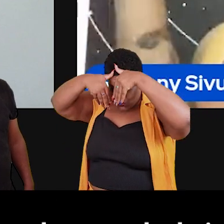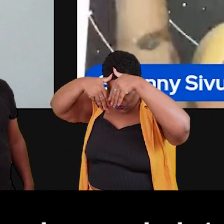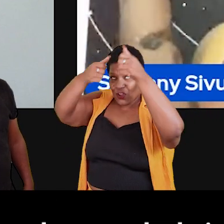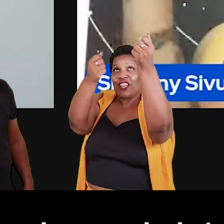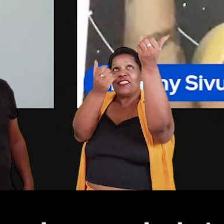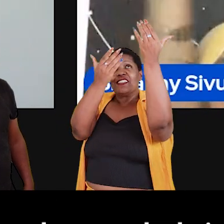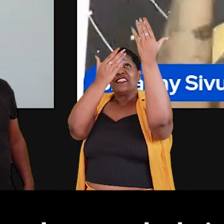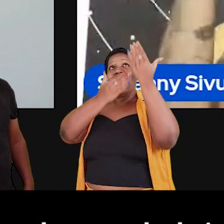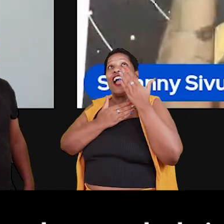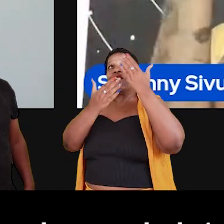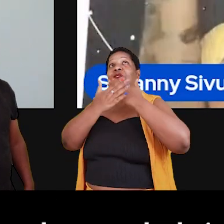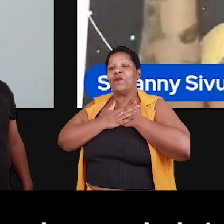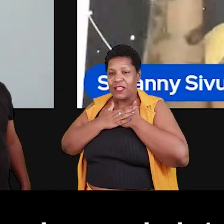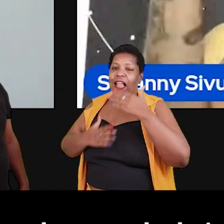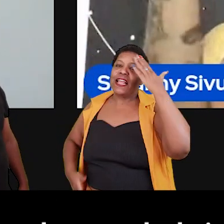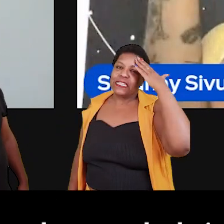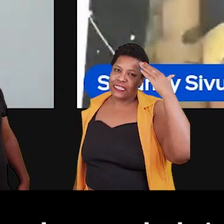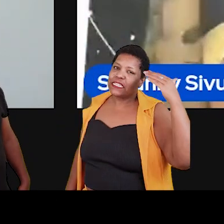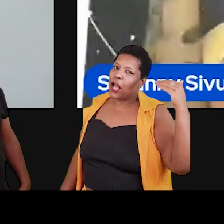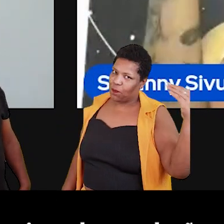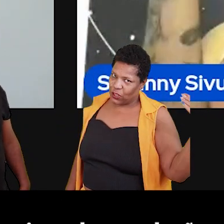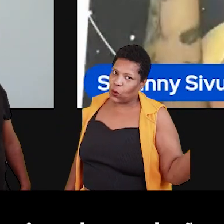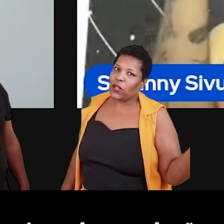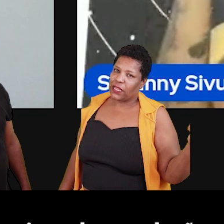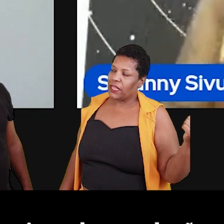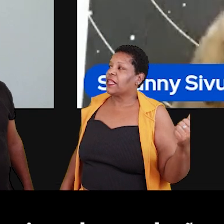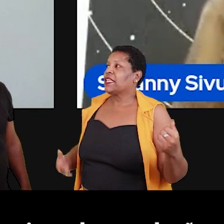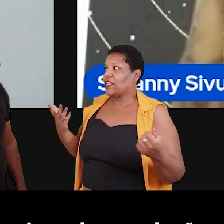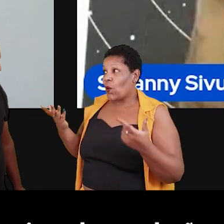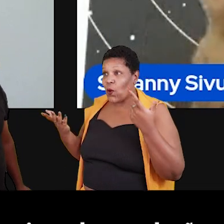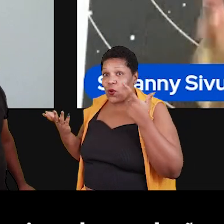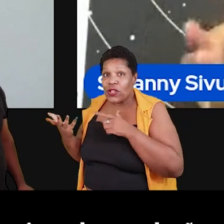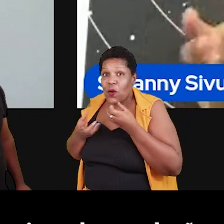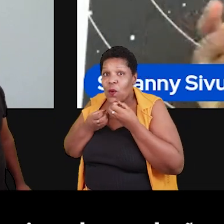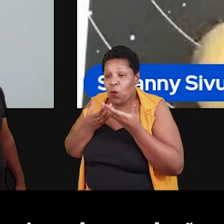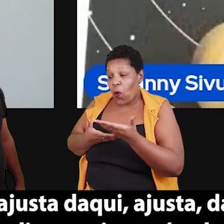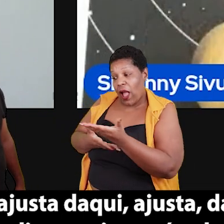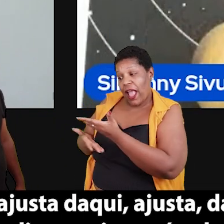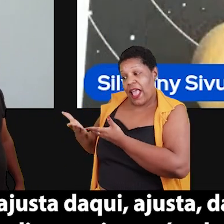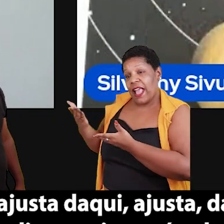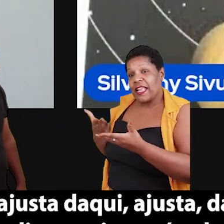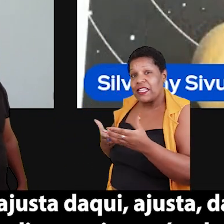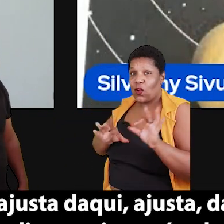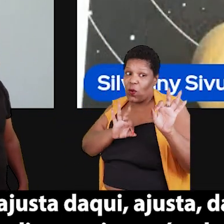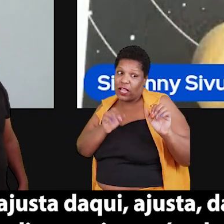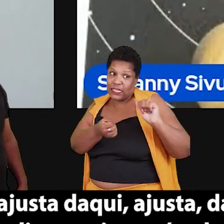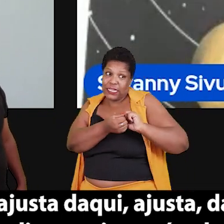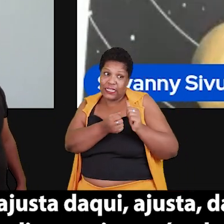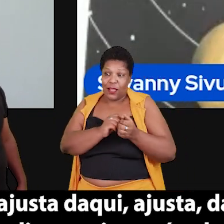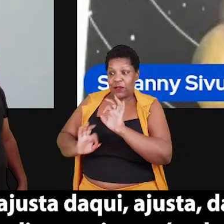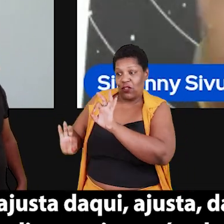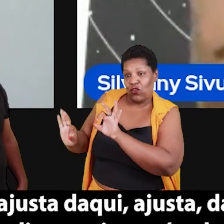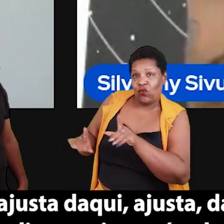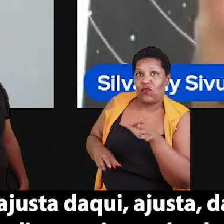de conseguir me dar essa sabedoria, né, de conseguir ter boas relações, a gente consegue ajusta daqui, que ajusta